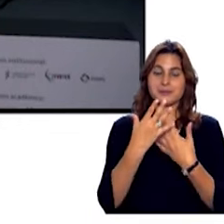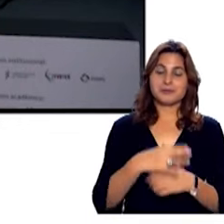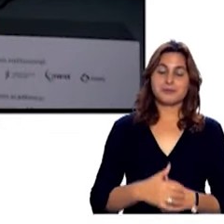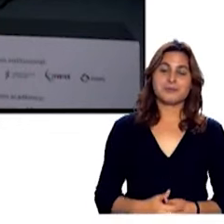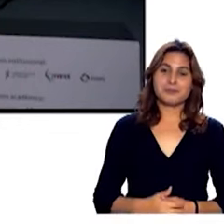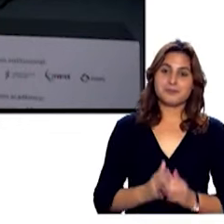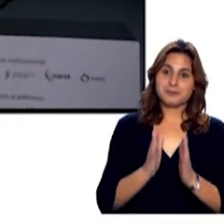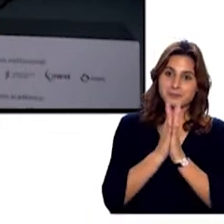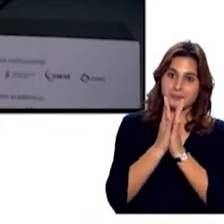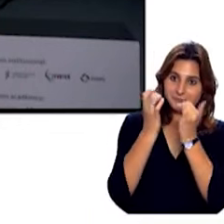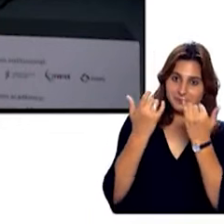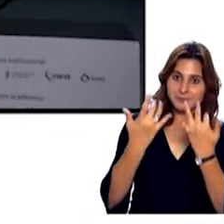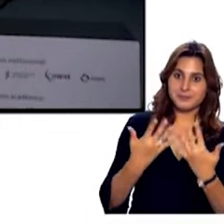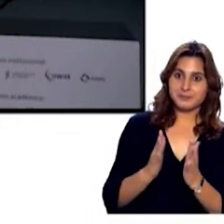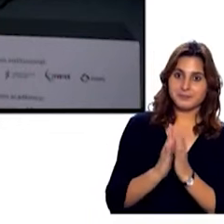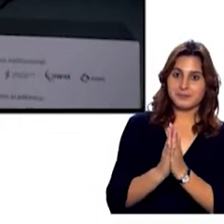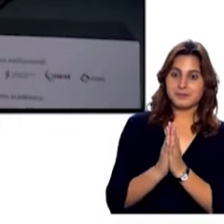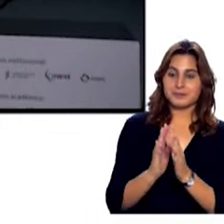favor